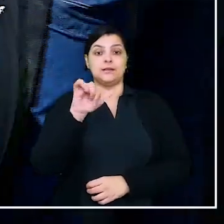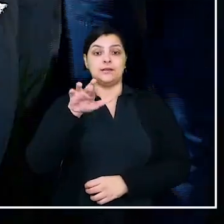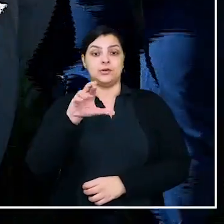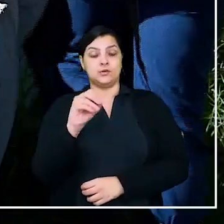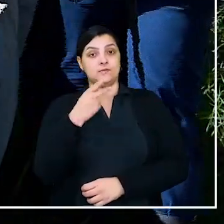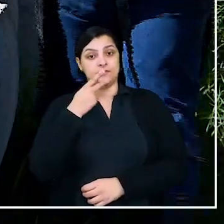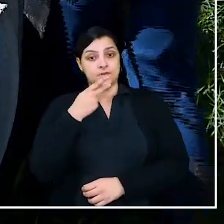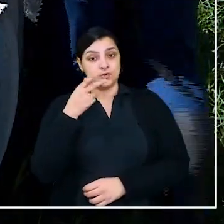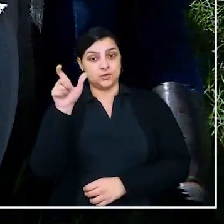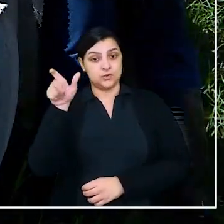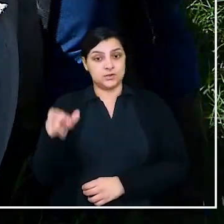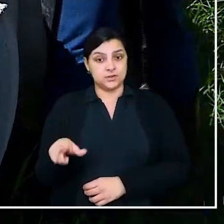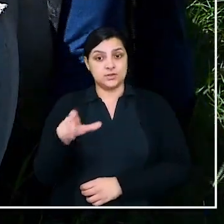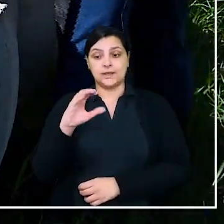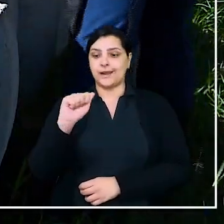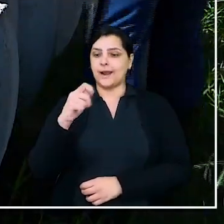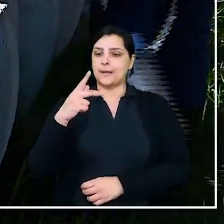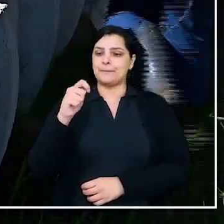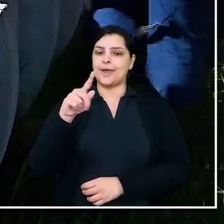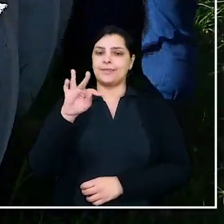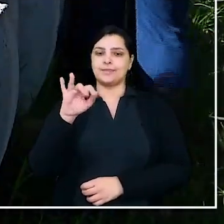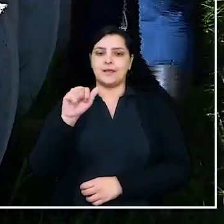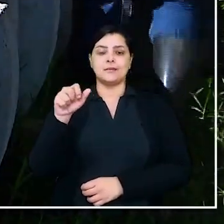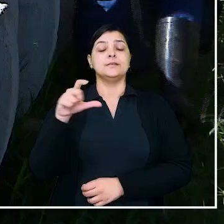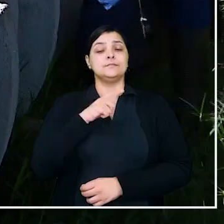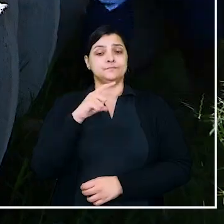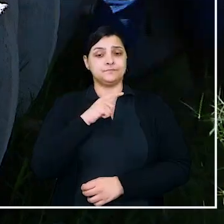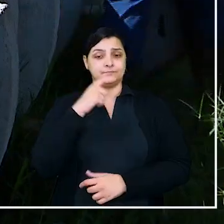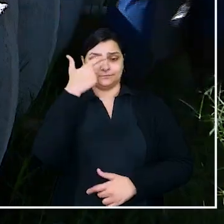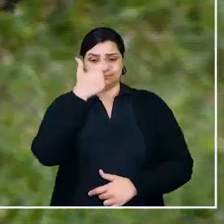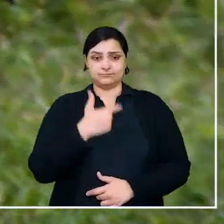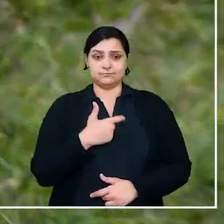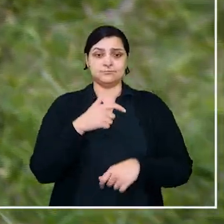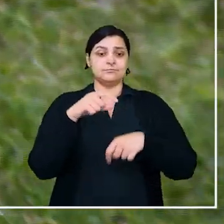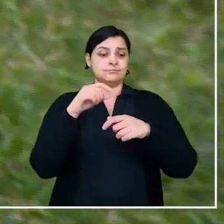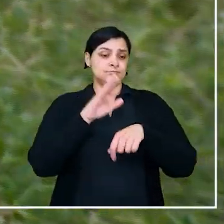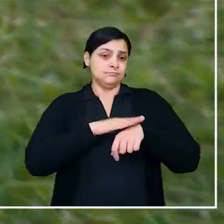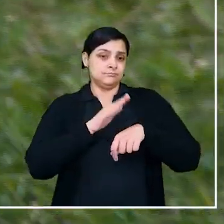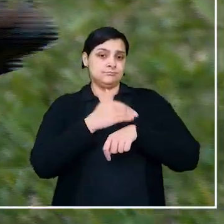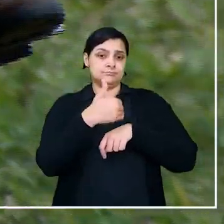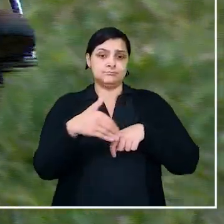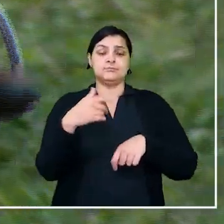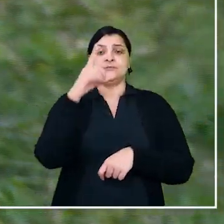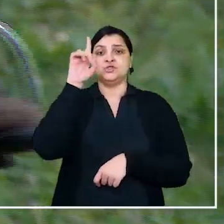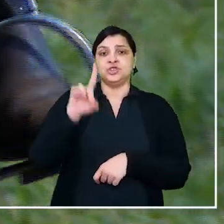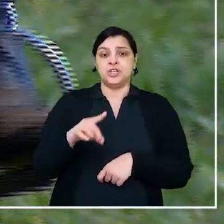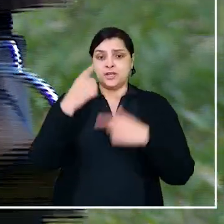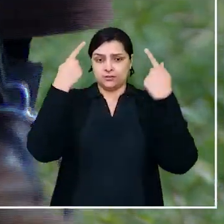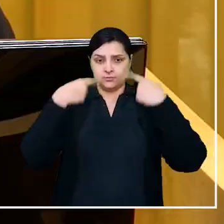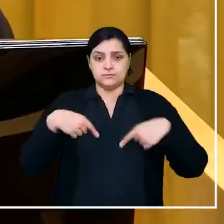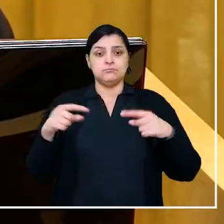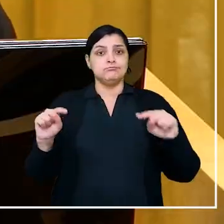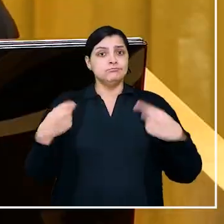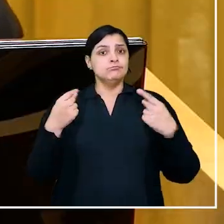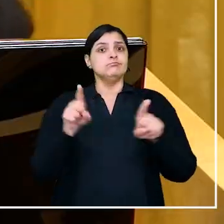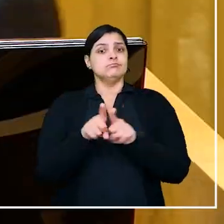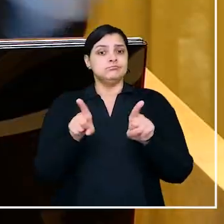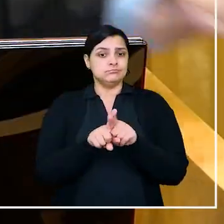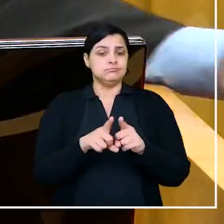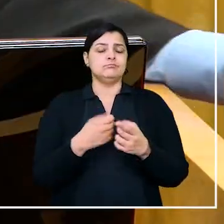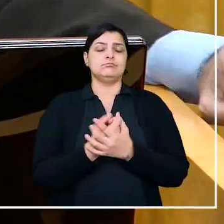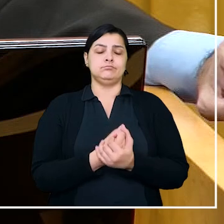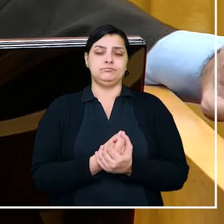Ele considerou que o capataz sofreu lesões materiais, estéticas e teve o direito de personalidade atingido. Essa corte